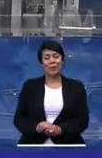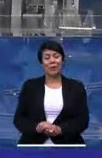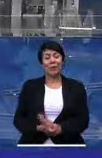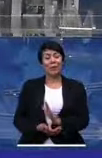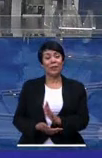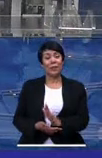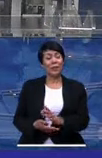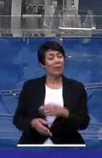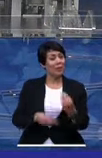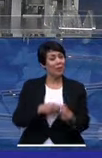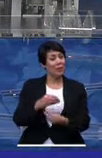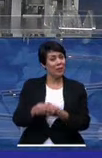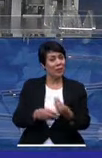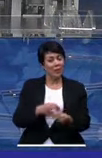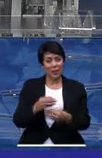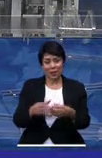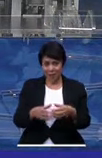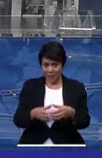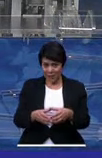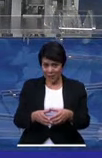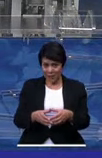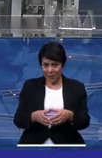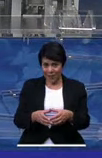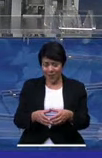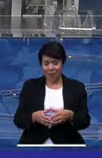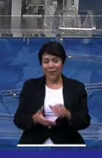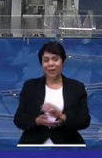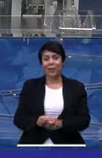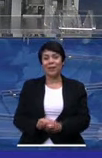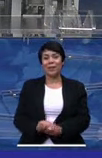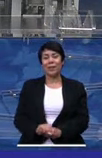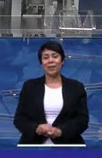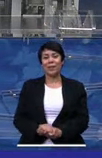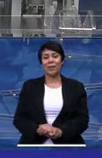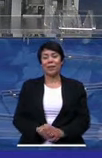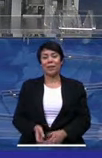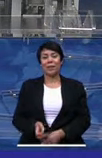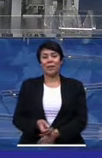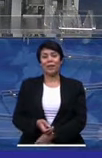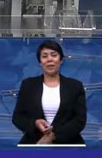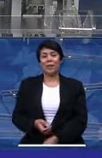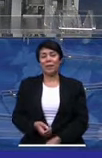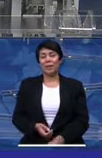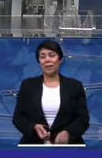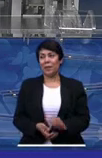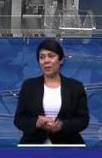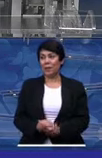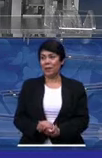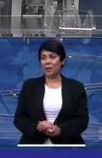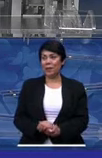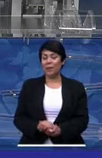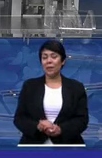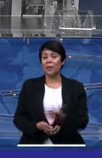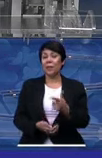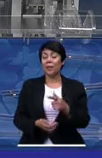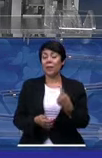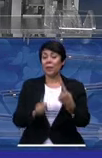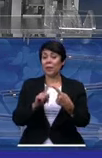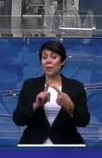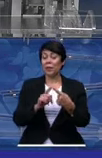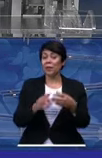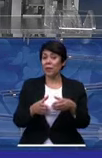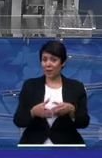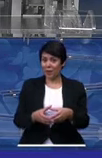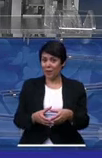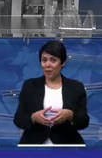Globo carregado, embaralhando, 80 bolas numeradas de 01 a 80.